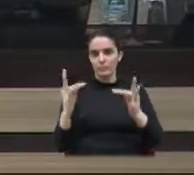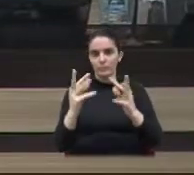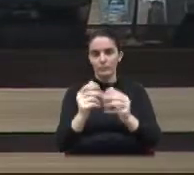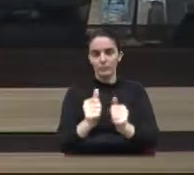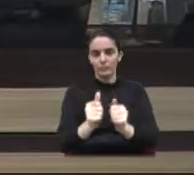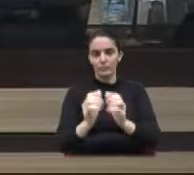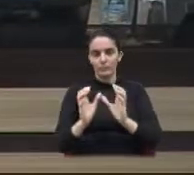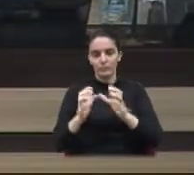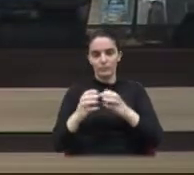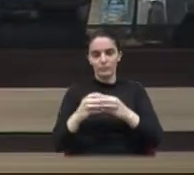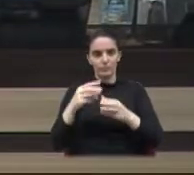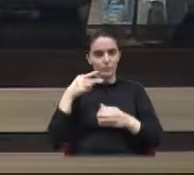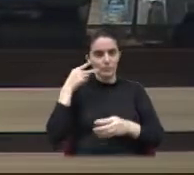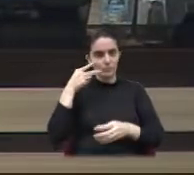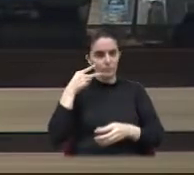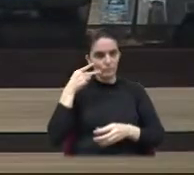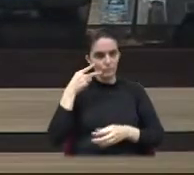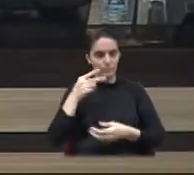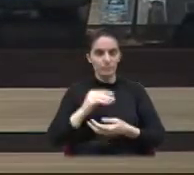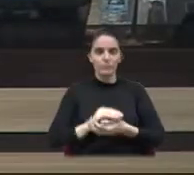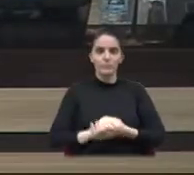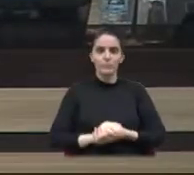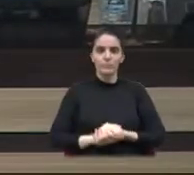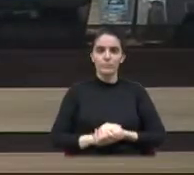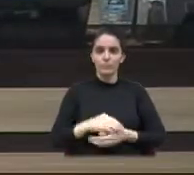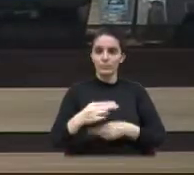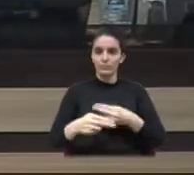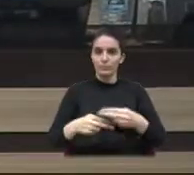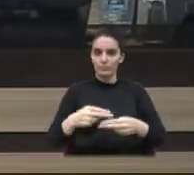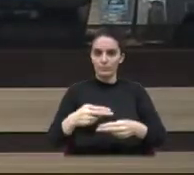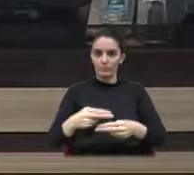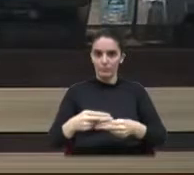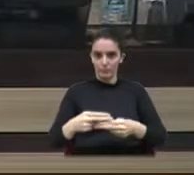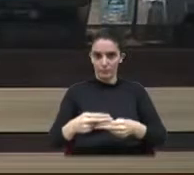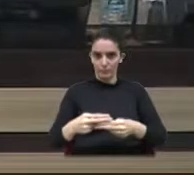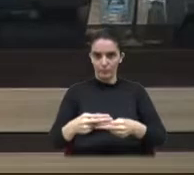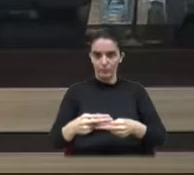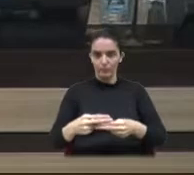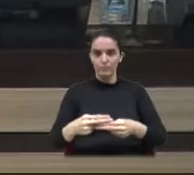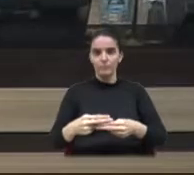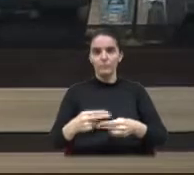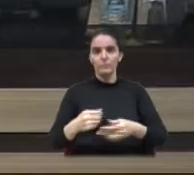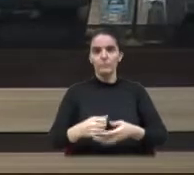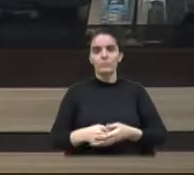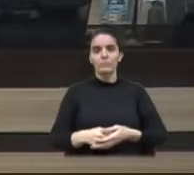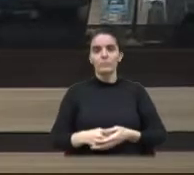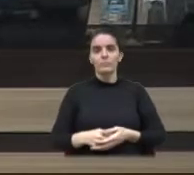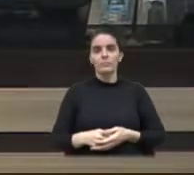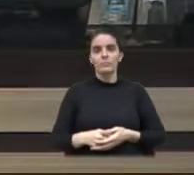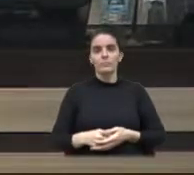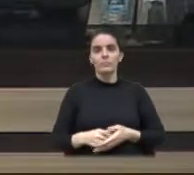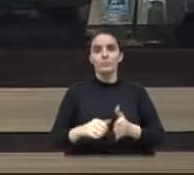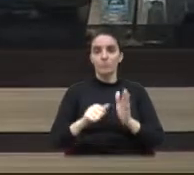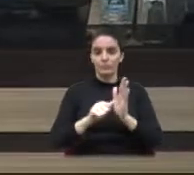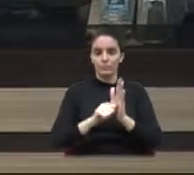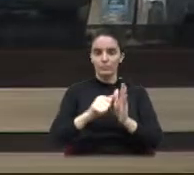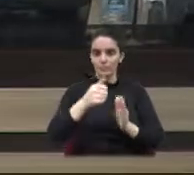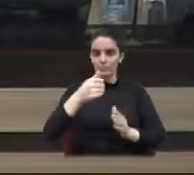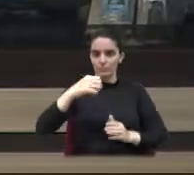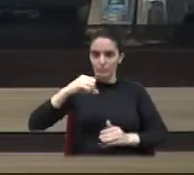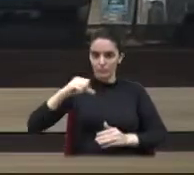membros desta Egrégia Casa de Leis, vestindo assim perfeitamente a hipótese prelecionada no artigo